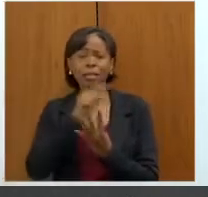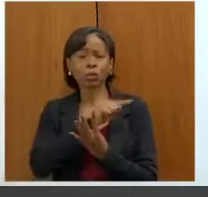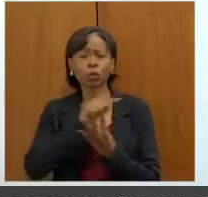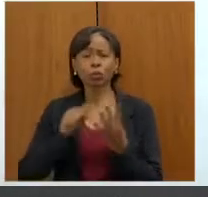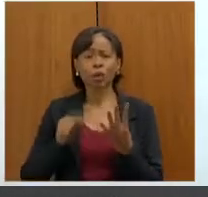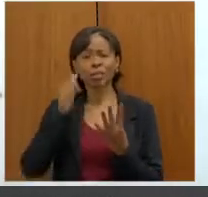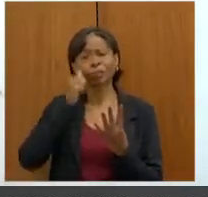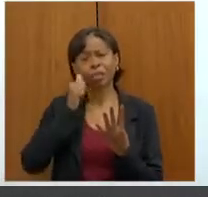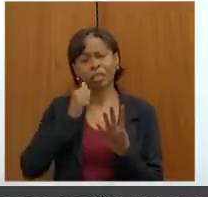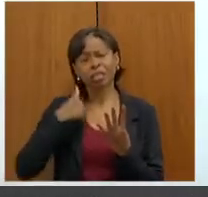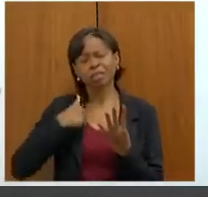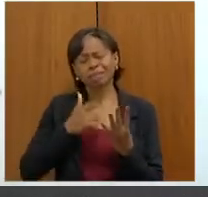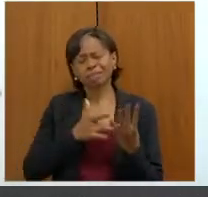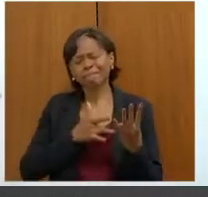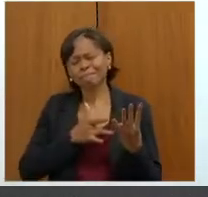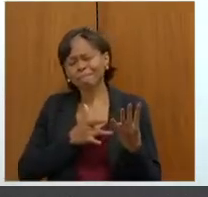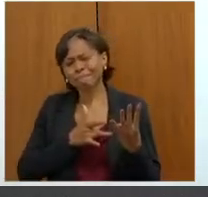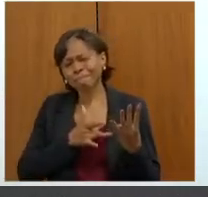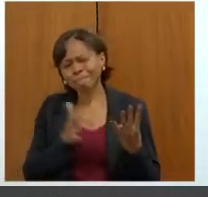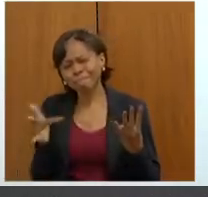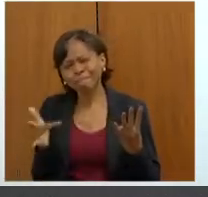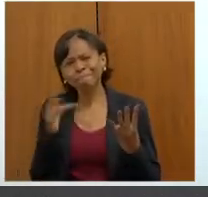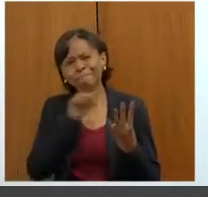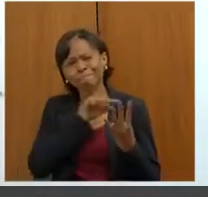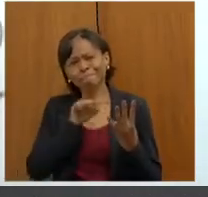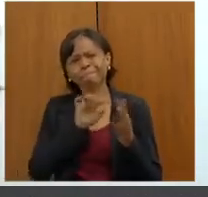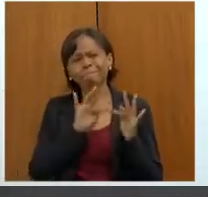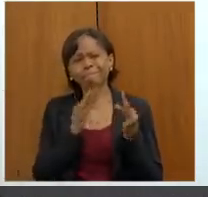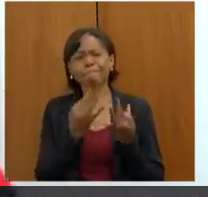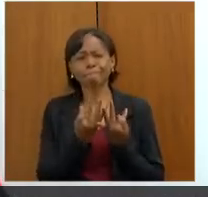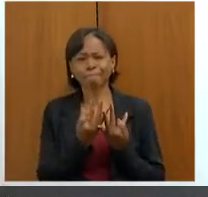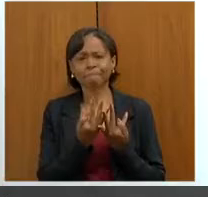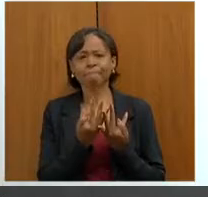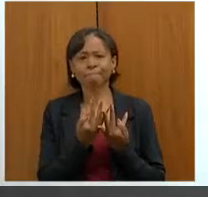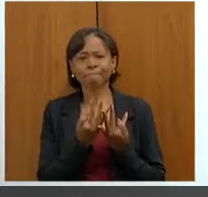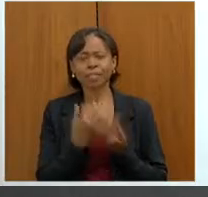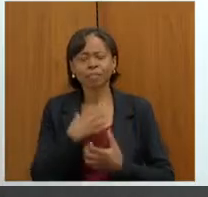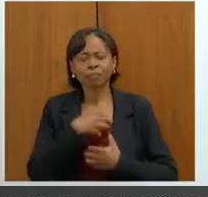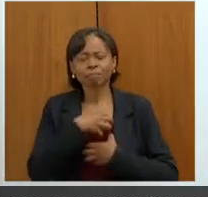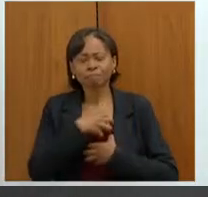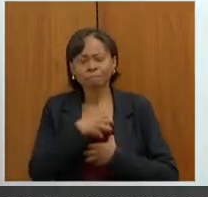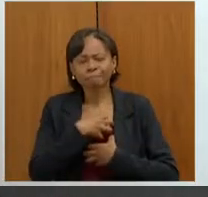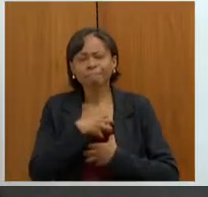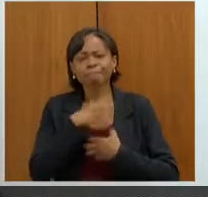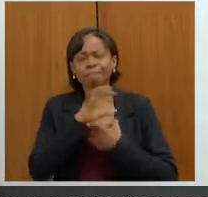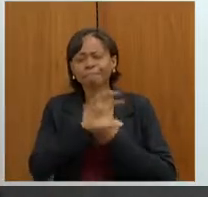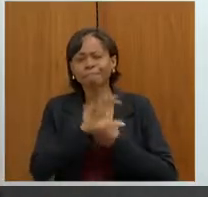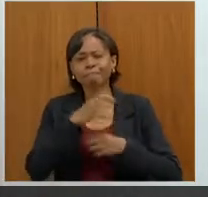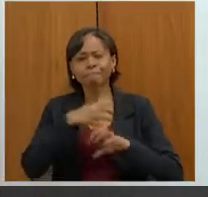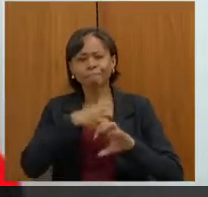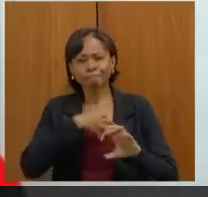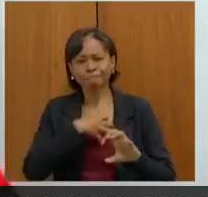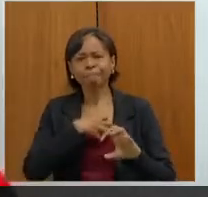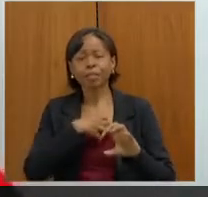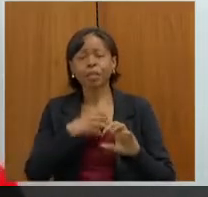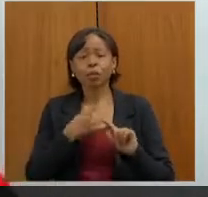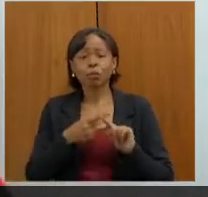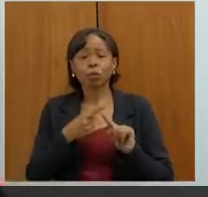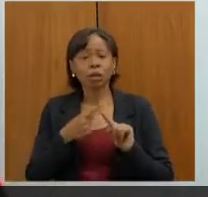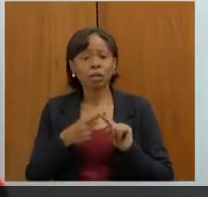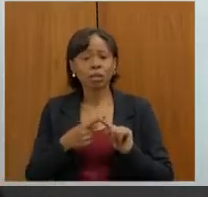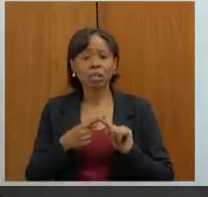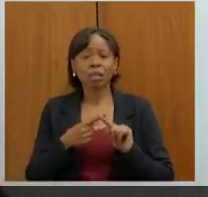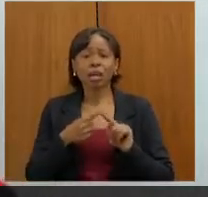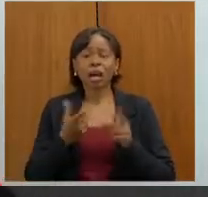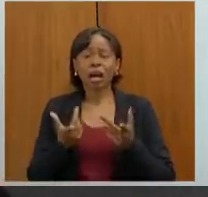dessas mulheres é o meu sentimento e eu falo que isso também a gente não pode reduzir natação no